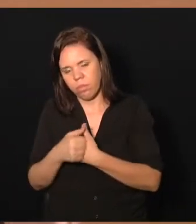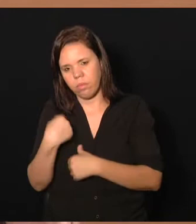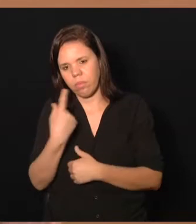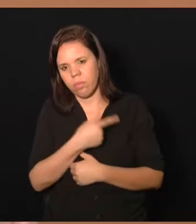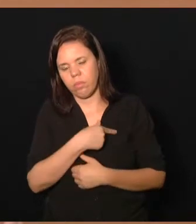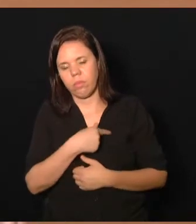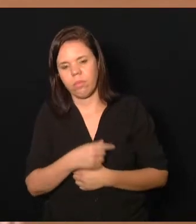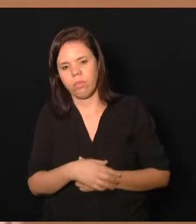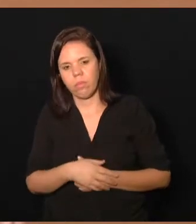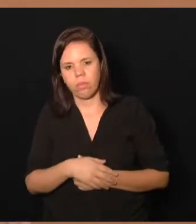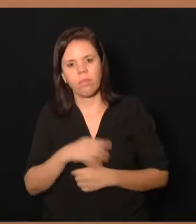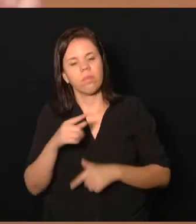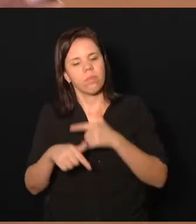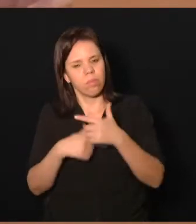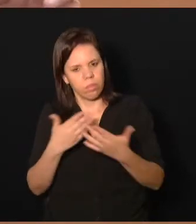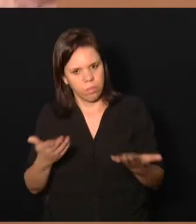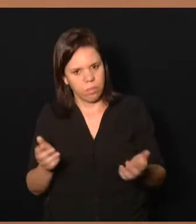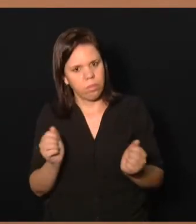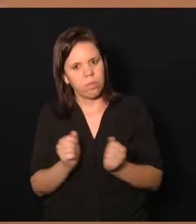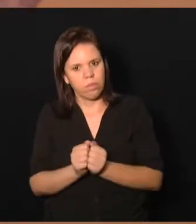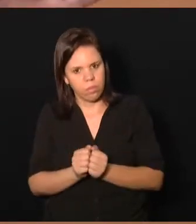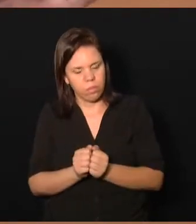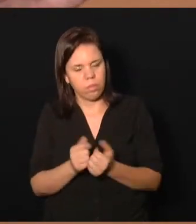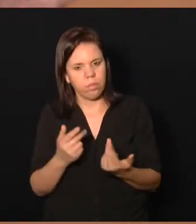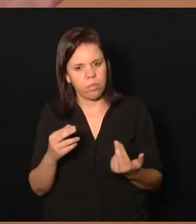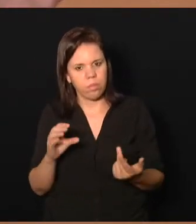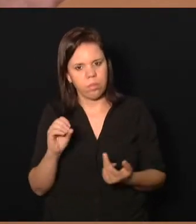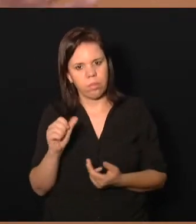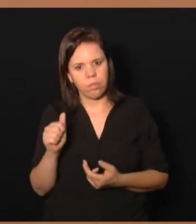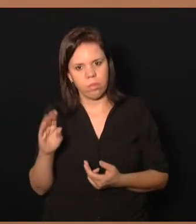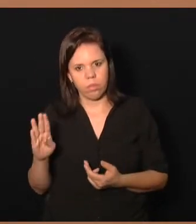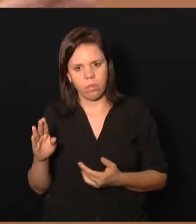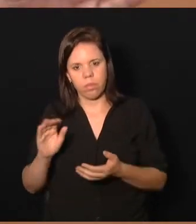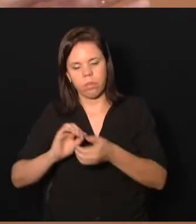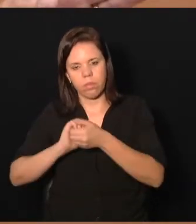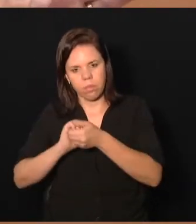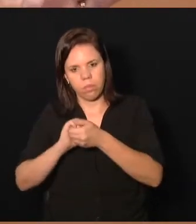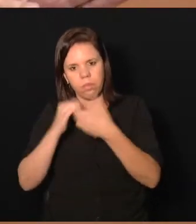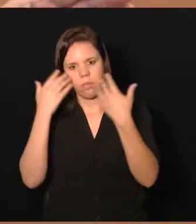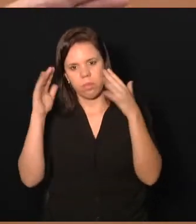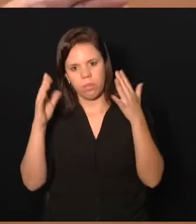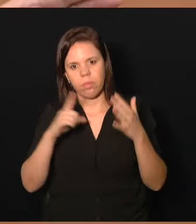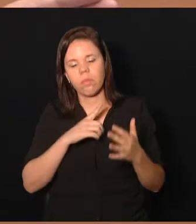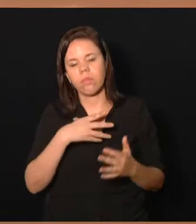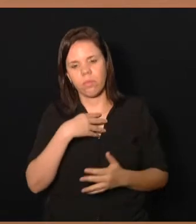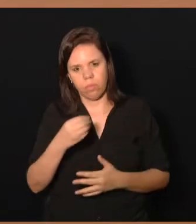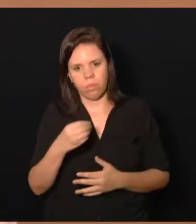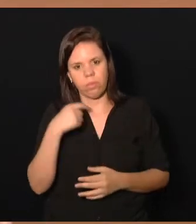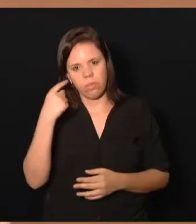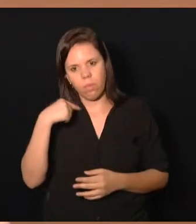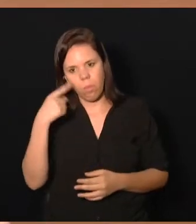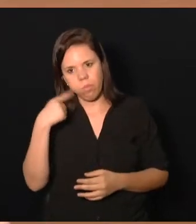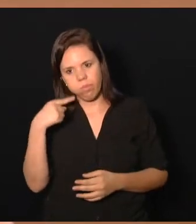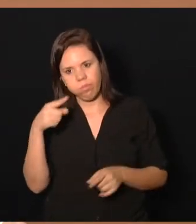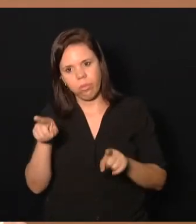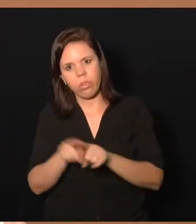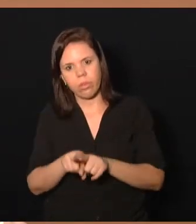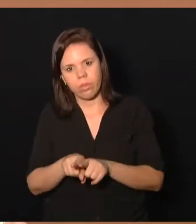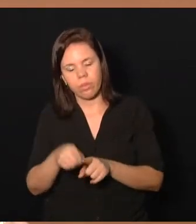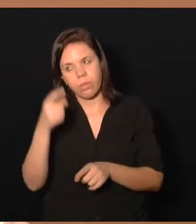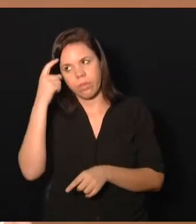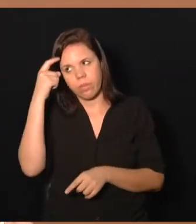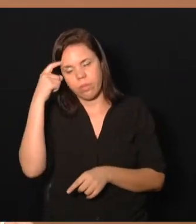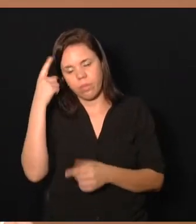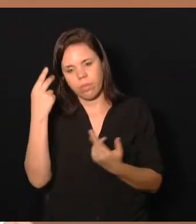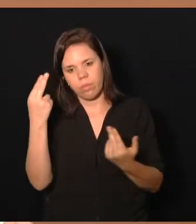sim trabalhar isso aí junto, inclusive com a ordem, que aliás eu dou os parabéns aos senhores. Eu tenho um filho advogado também e ele pensa aquilo